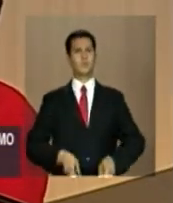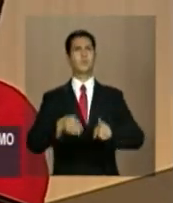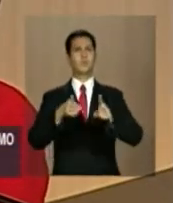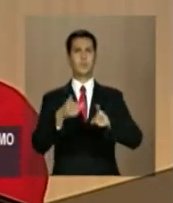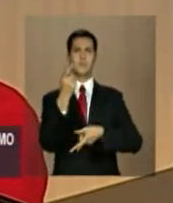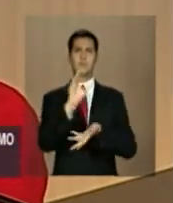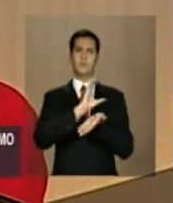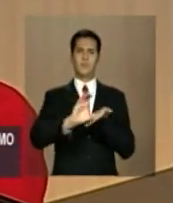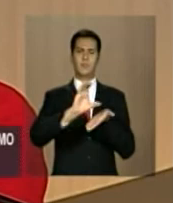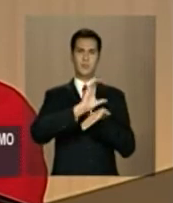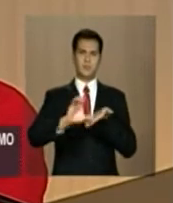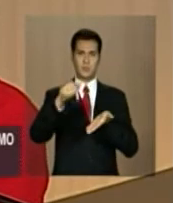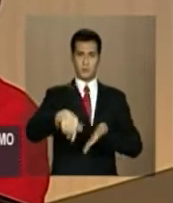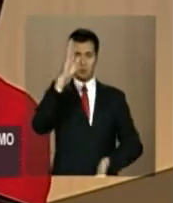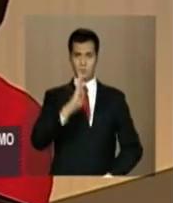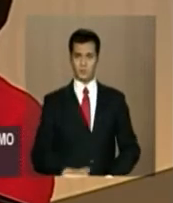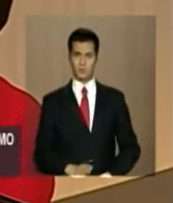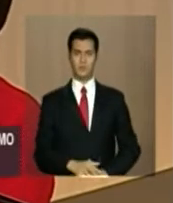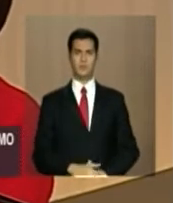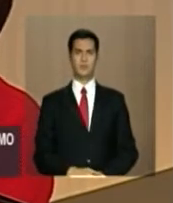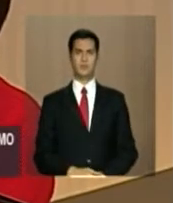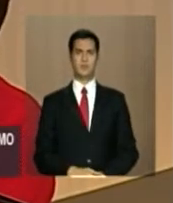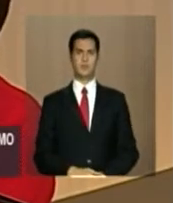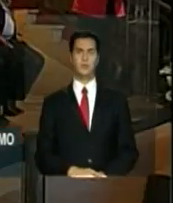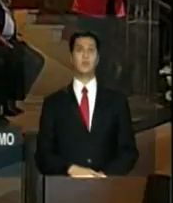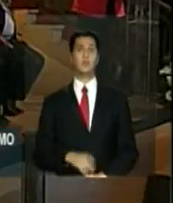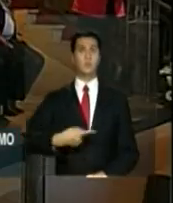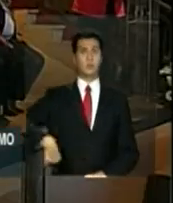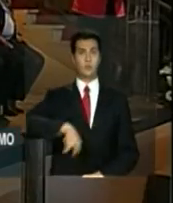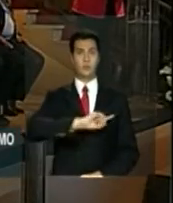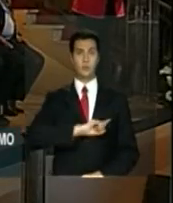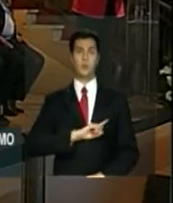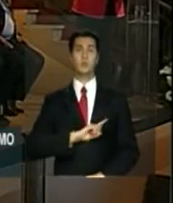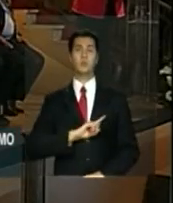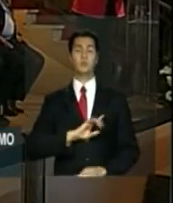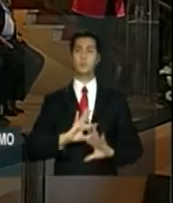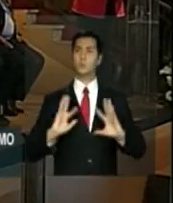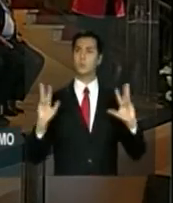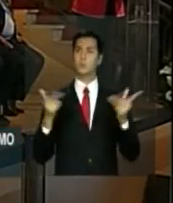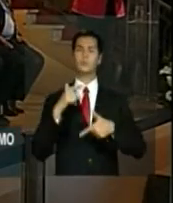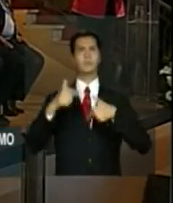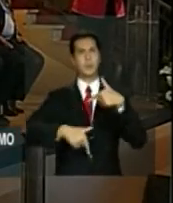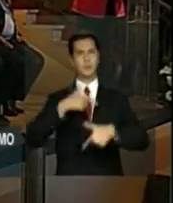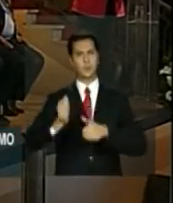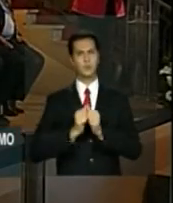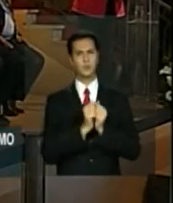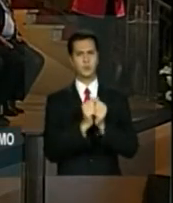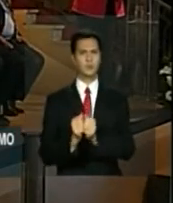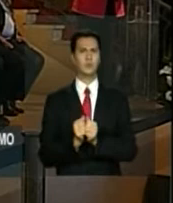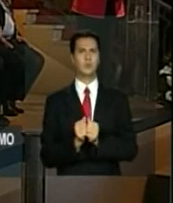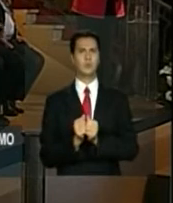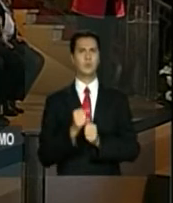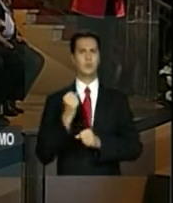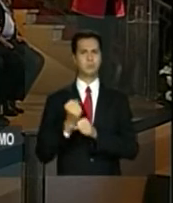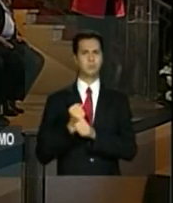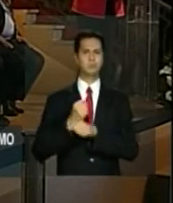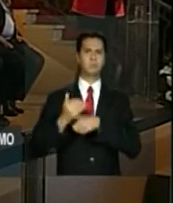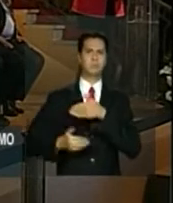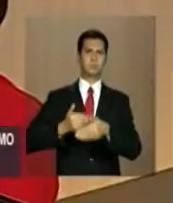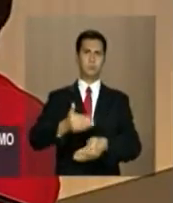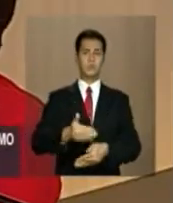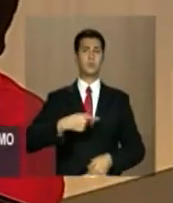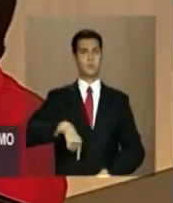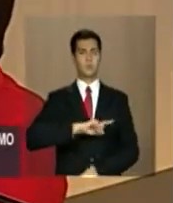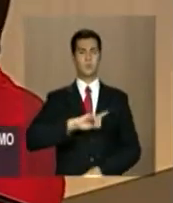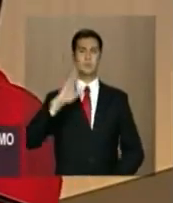no Brasil crescendo. Nós todos que trabalhamos juntos esses anos, sabemos